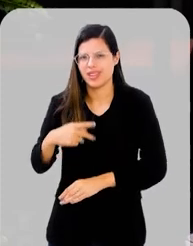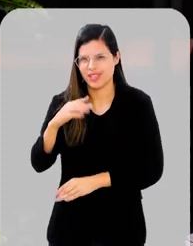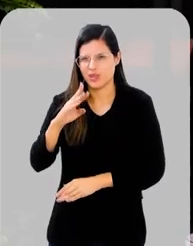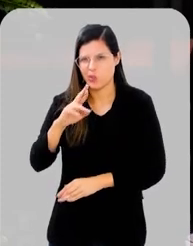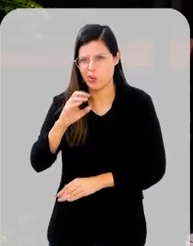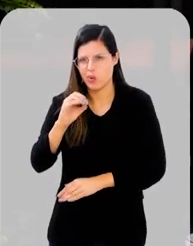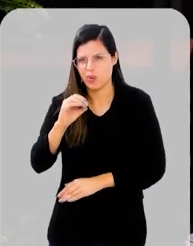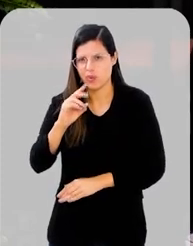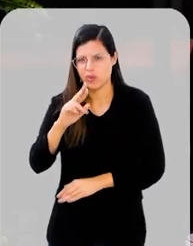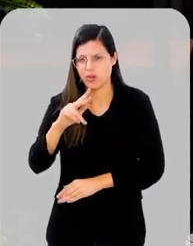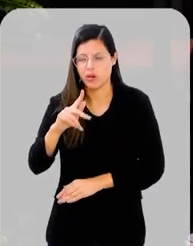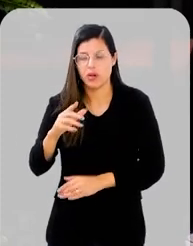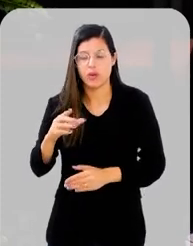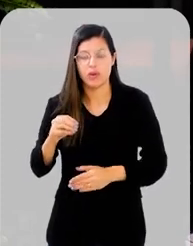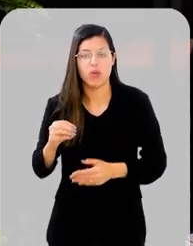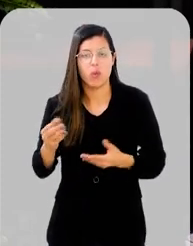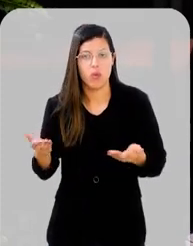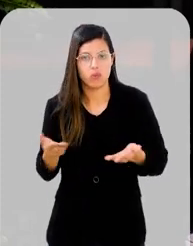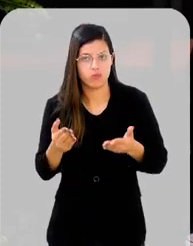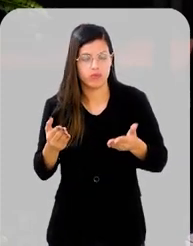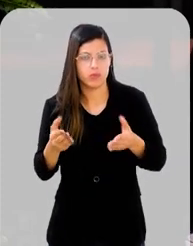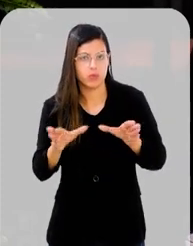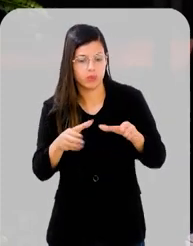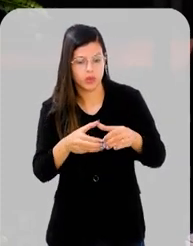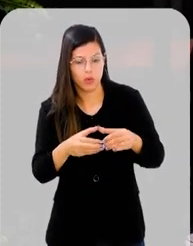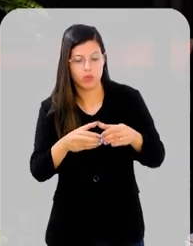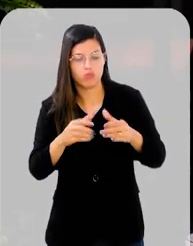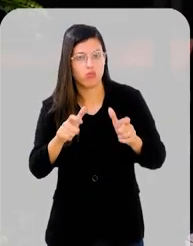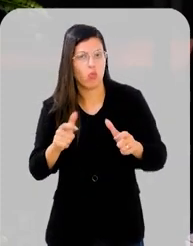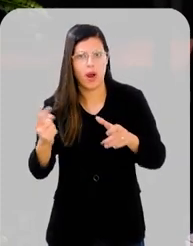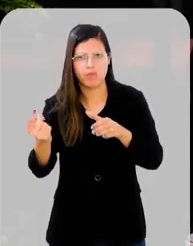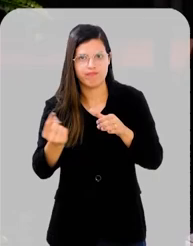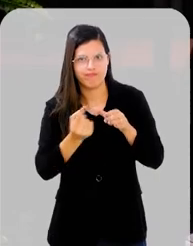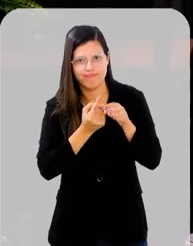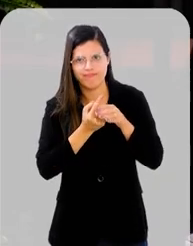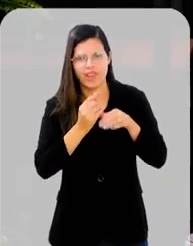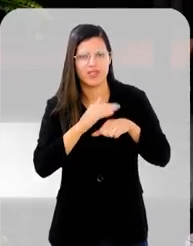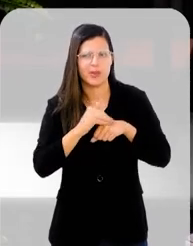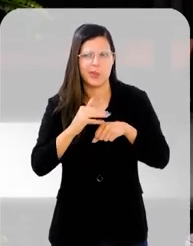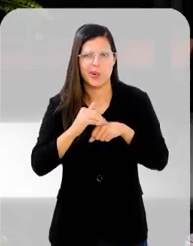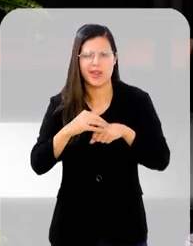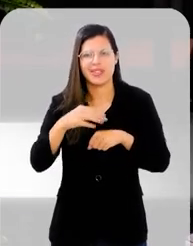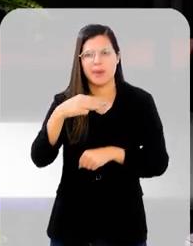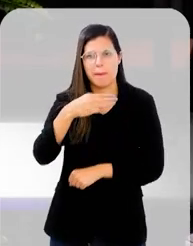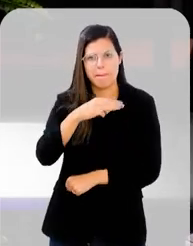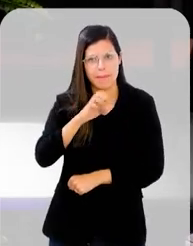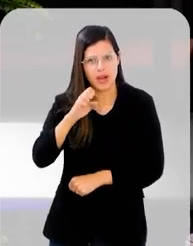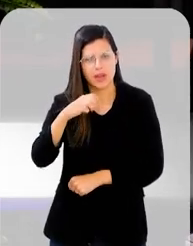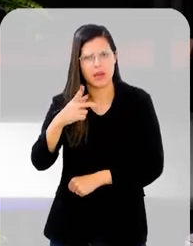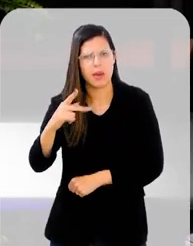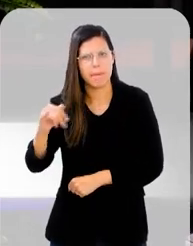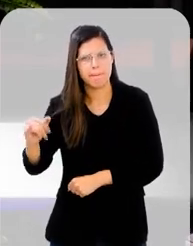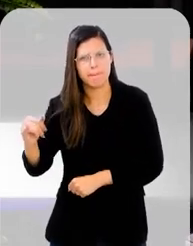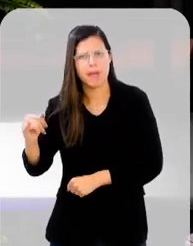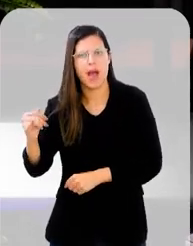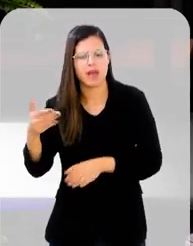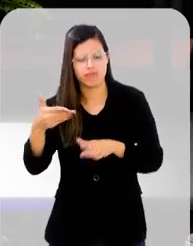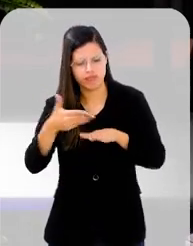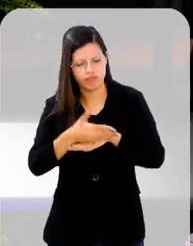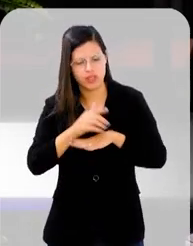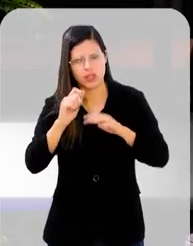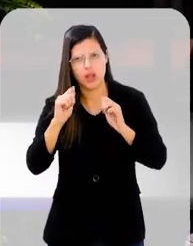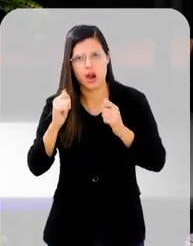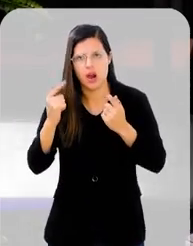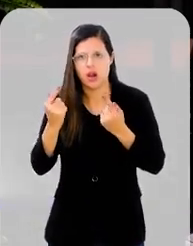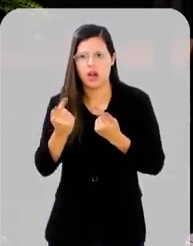hoje a comissão é um lugar de acolhimento as pessoas as mães e pais vem aqui na alerge vão lá